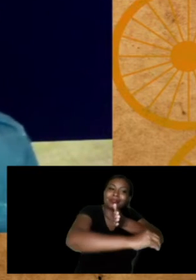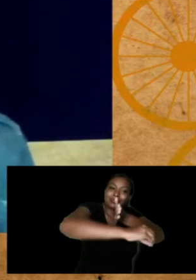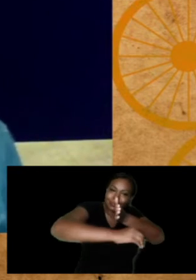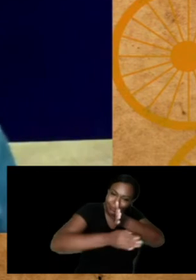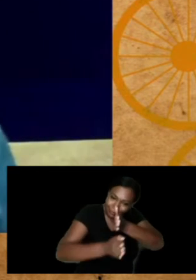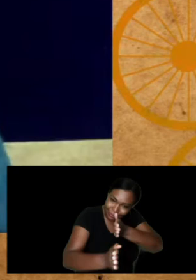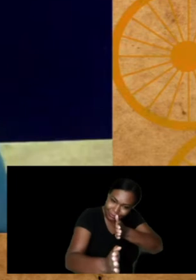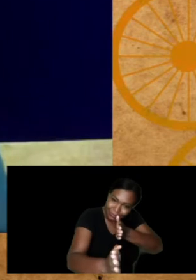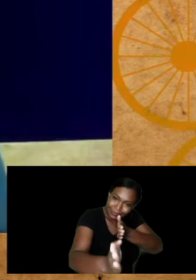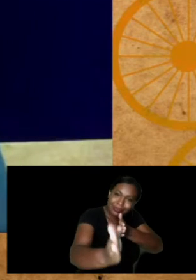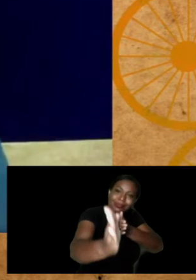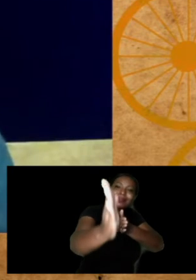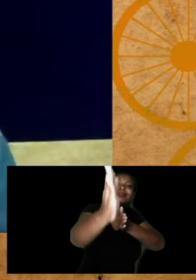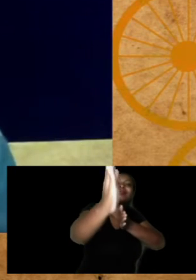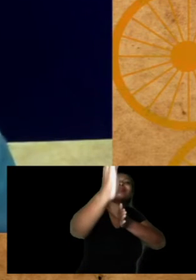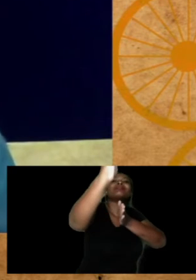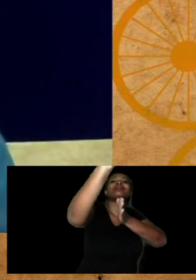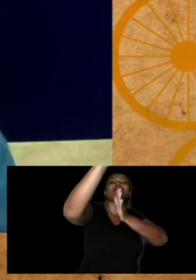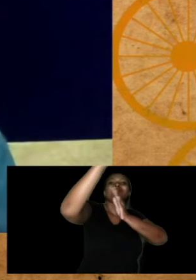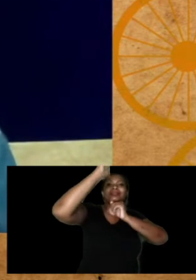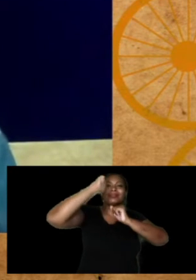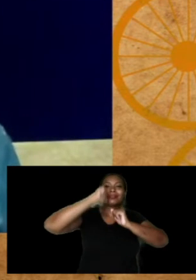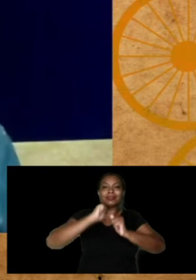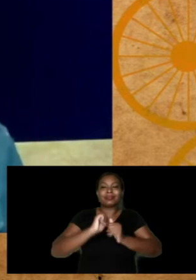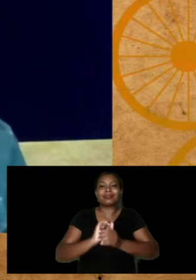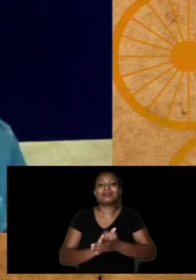Vamos embora.